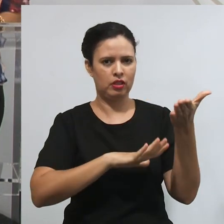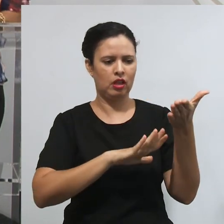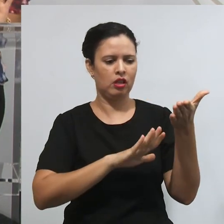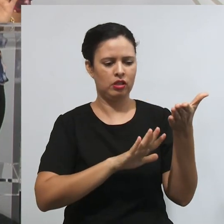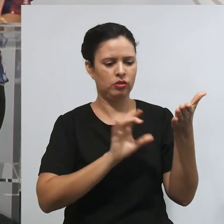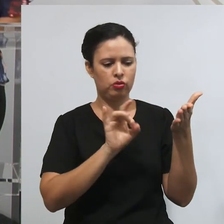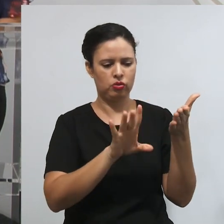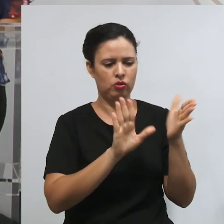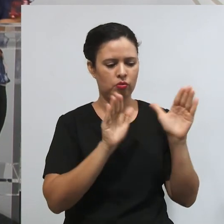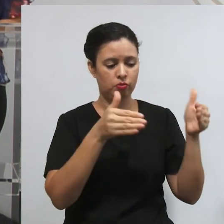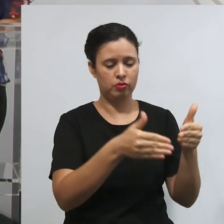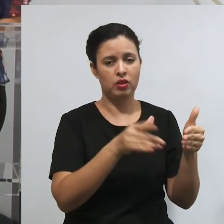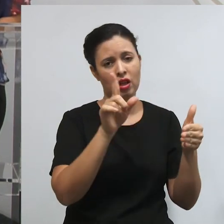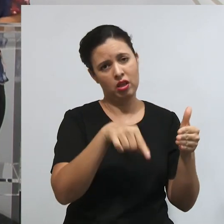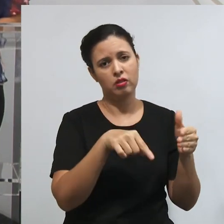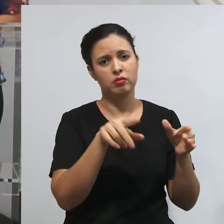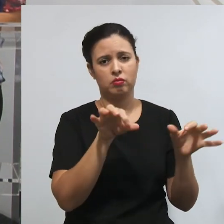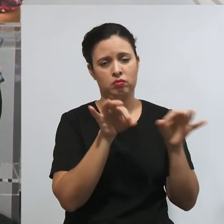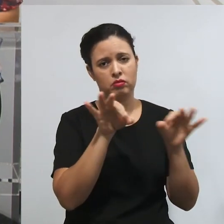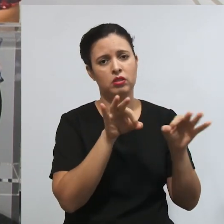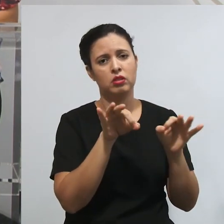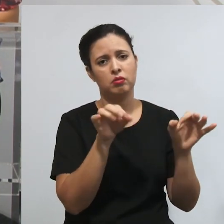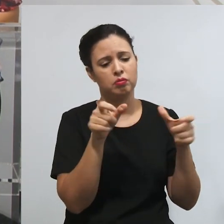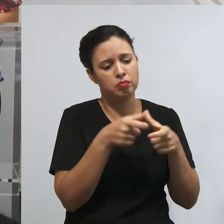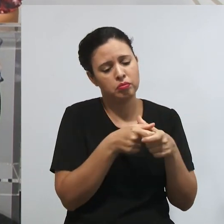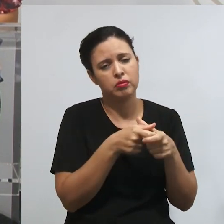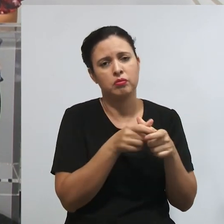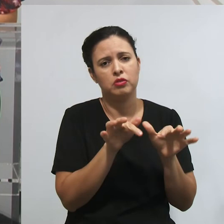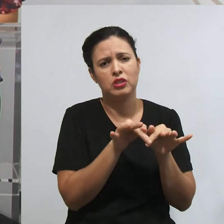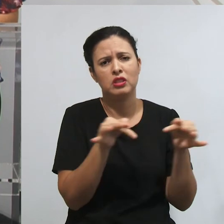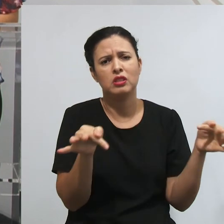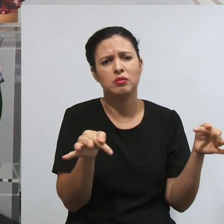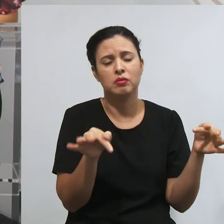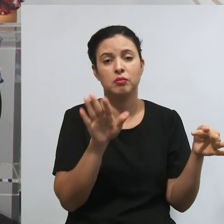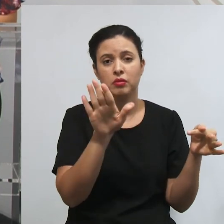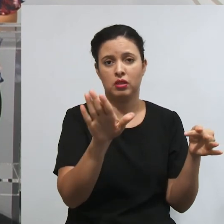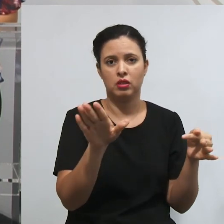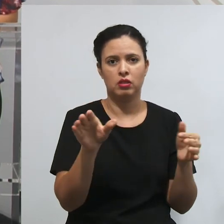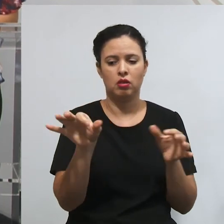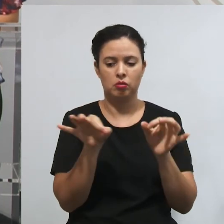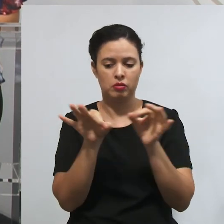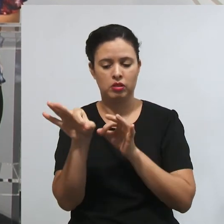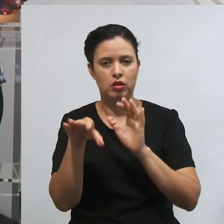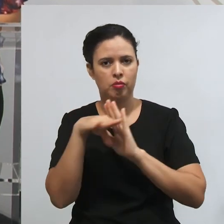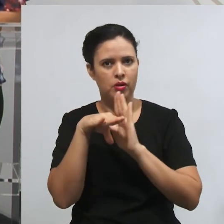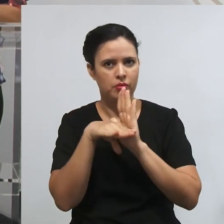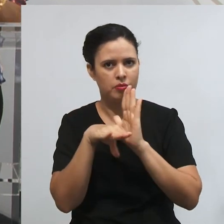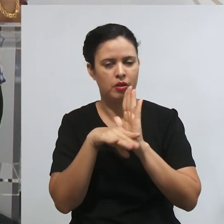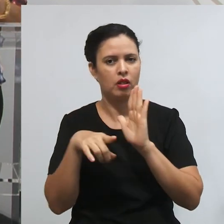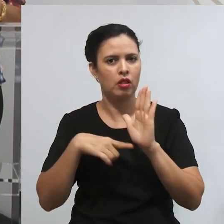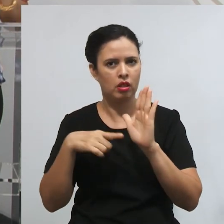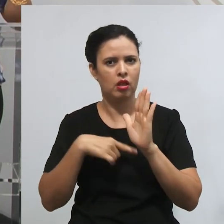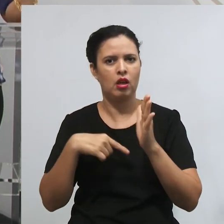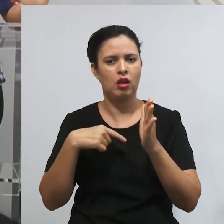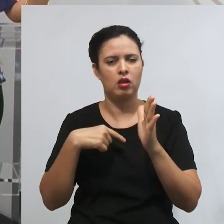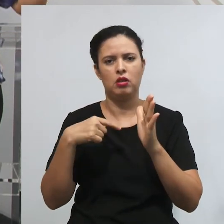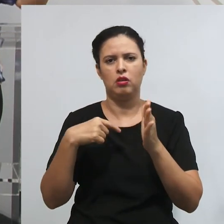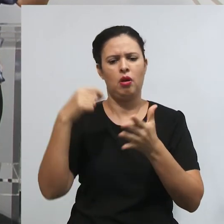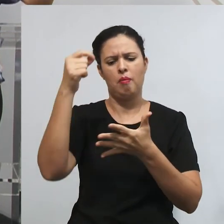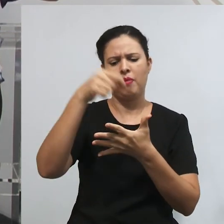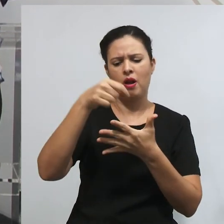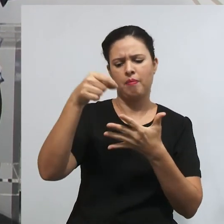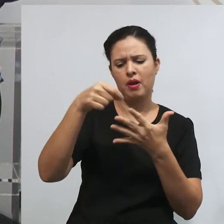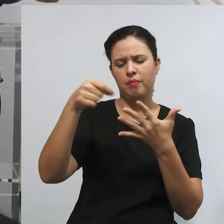didático-pedagógica é um planejamento mínimo. Mas também devemos pensar que o planejamento, ele tem diversas nuances. A gente tem